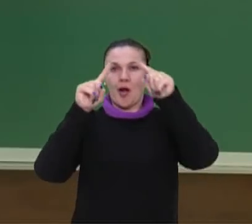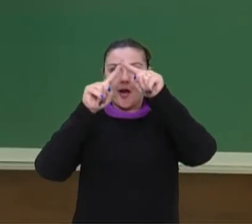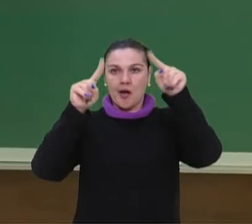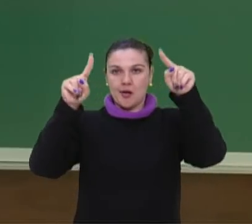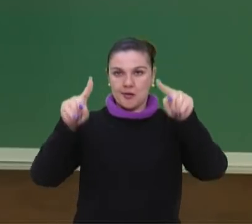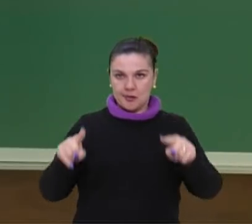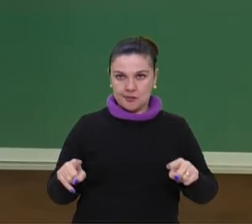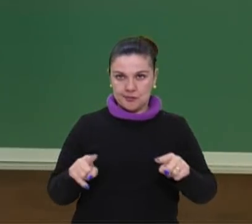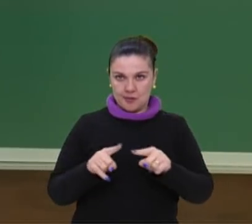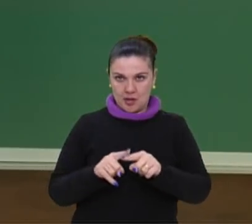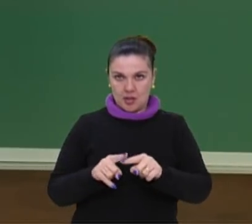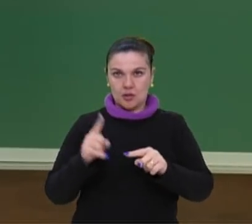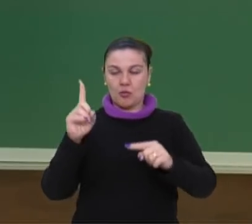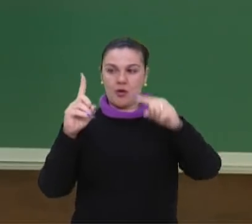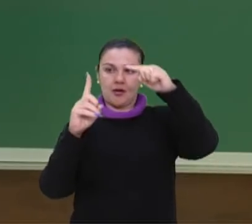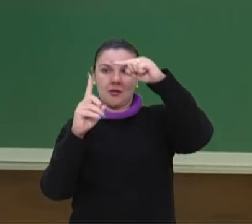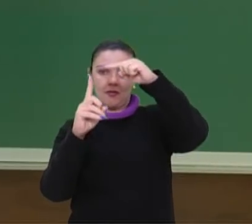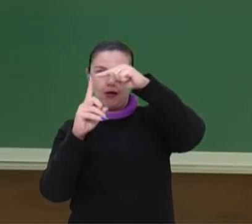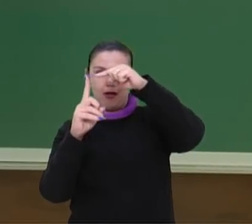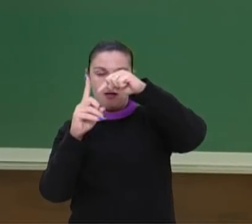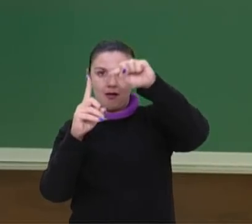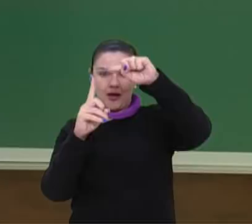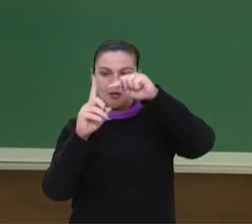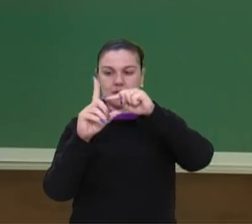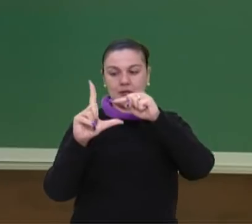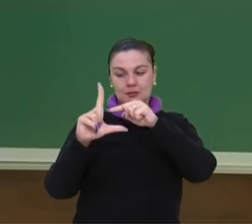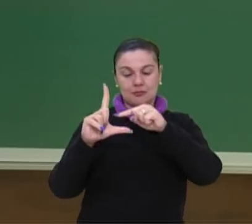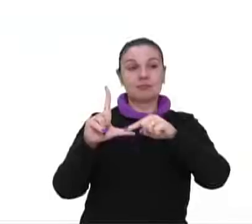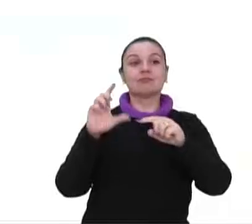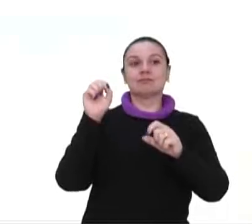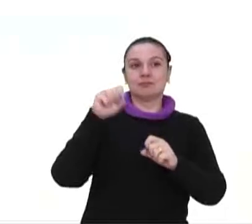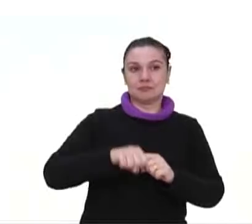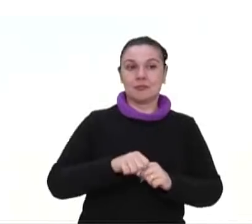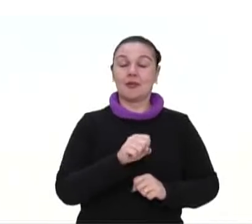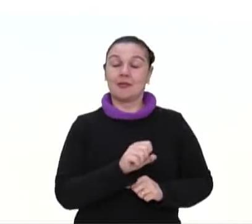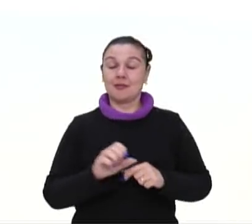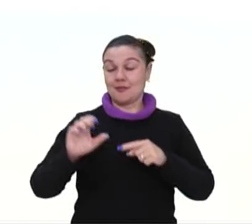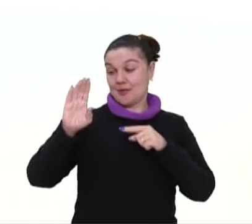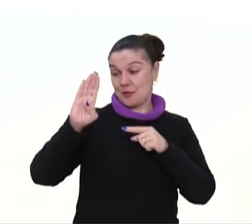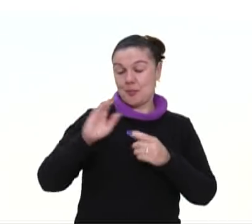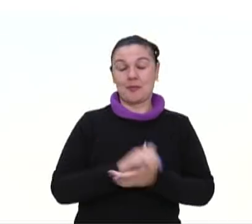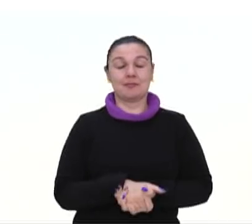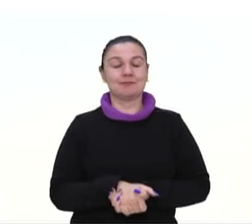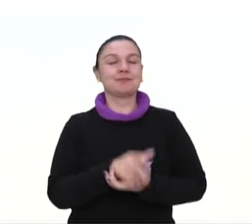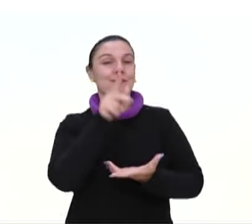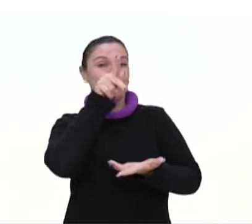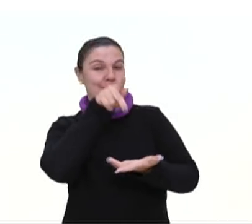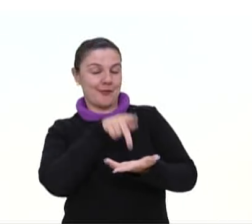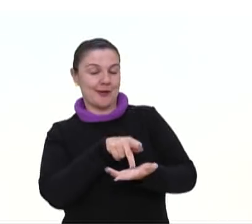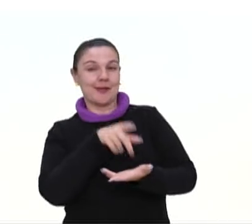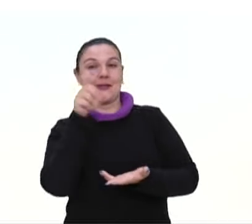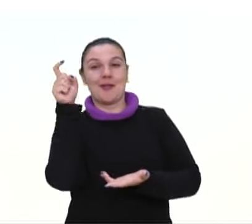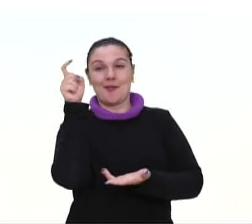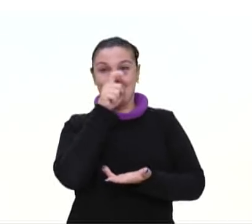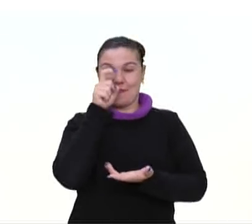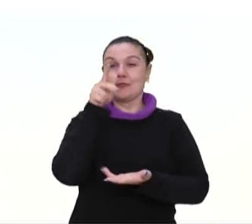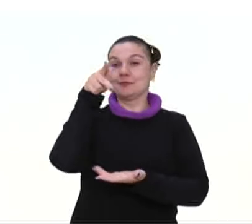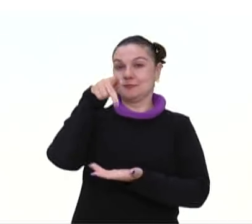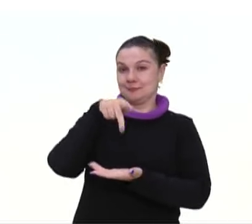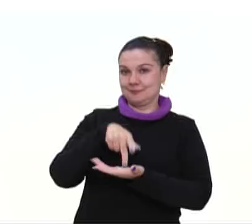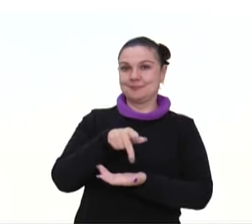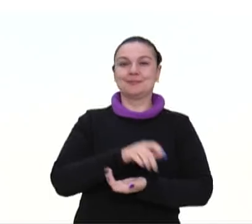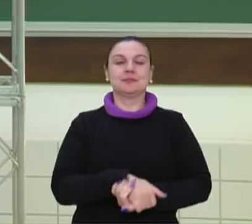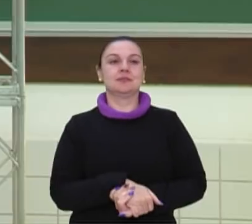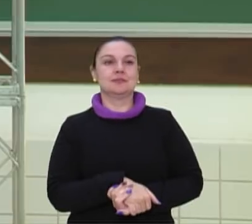em qualquer quadrilátero, isso mesmo. Então, a nossa resposta seria a alternativa B, verdadeiro, falsa e verdadeiro,